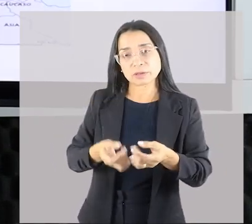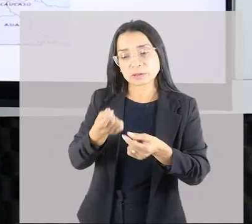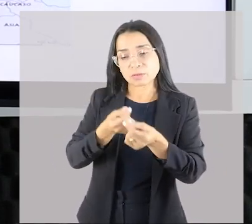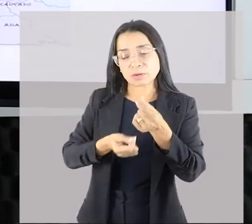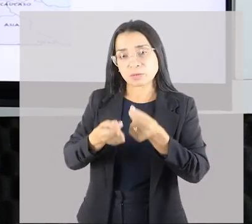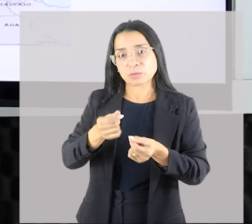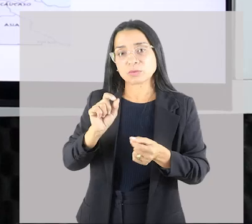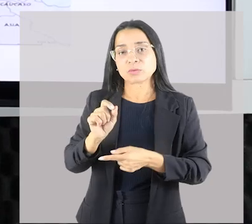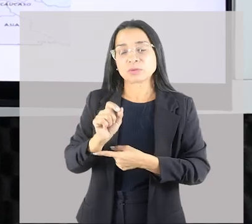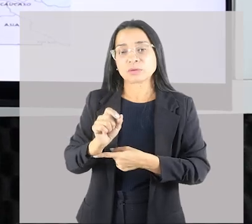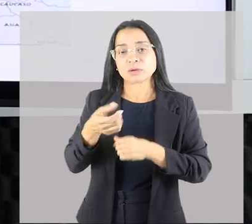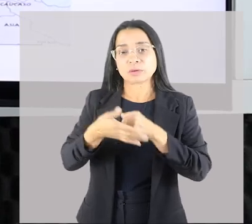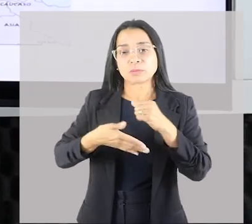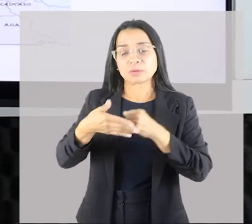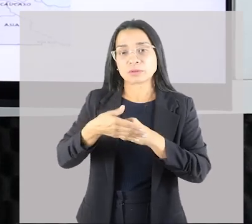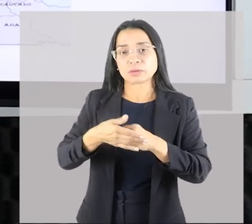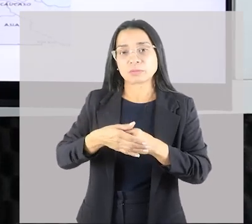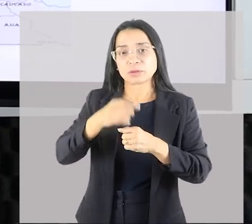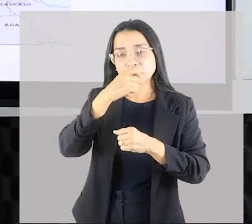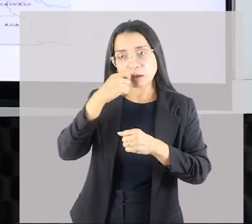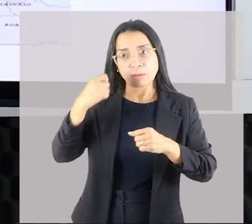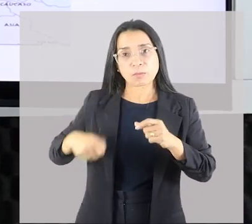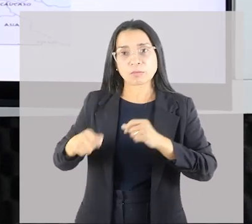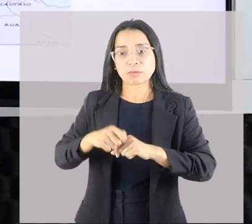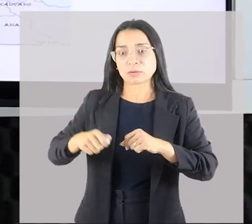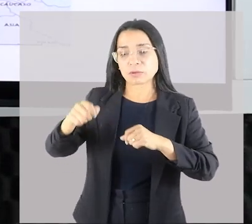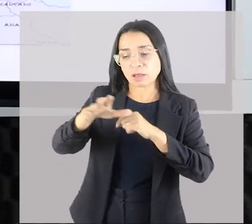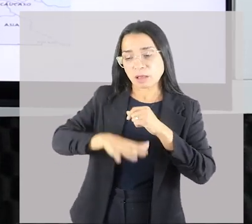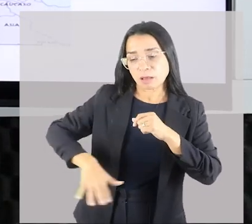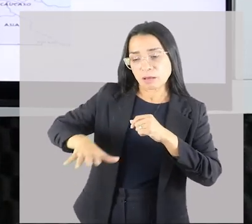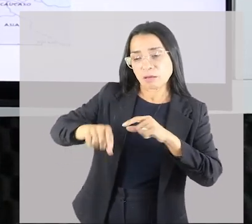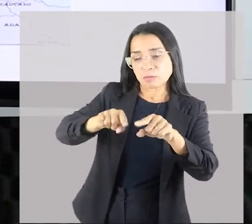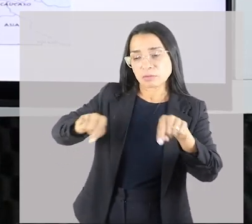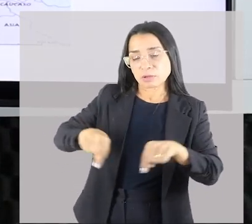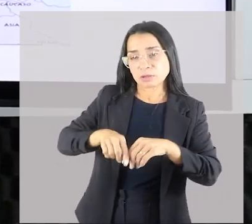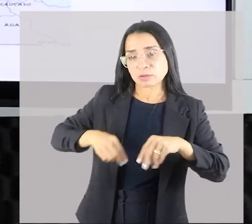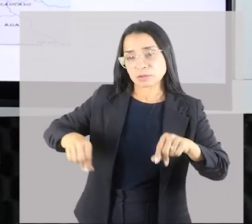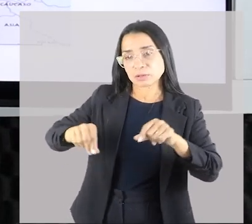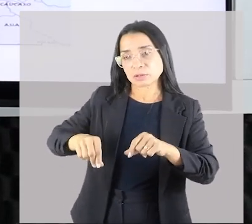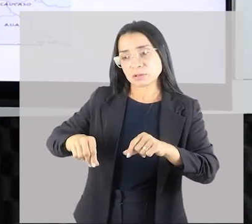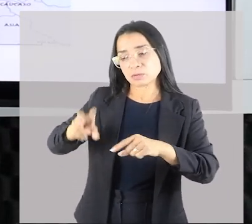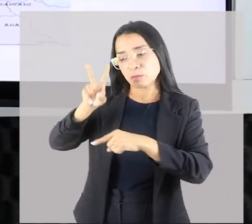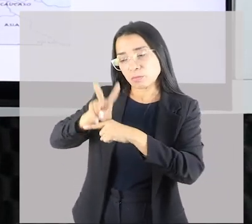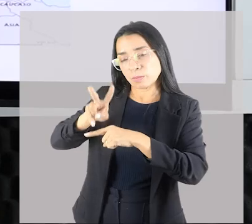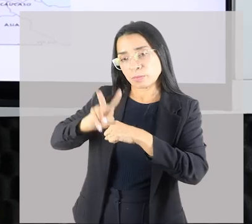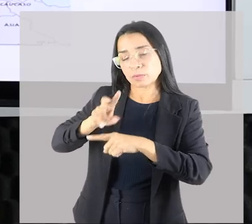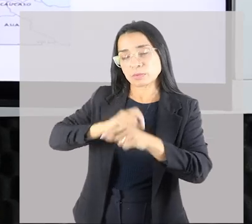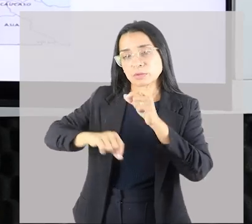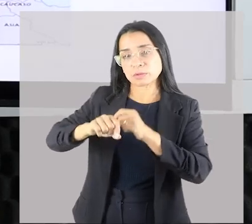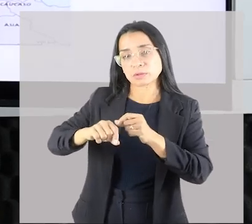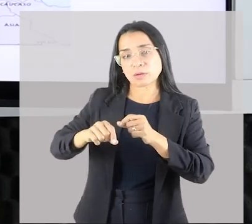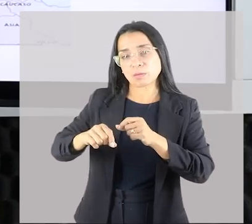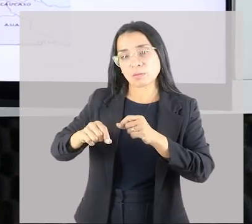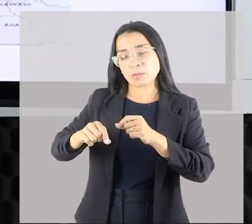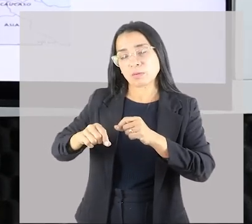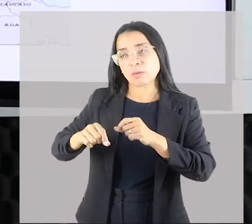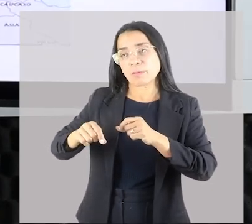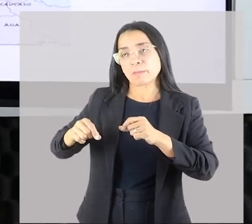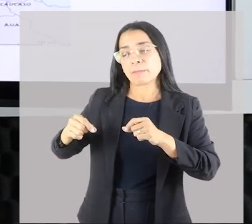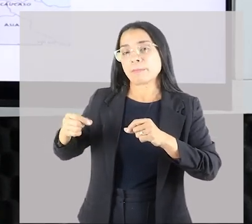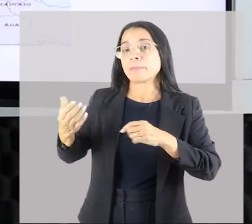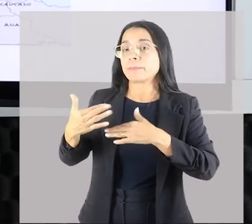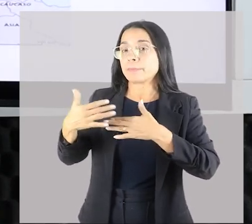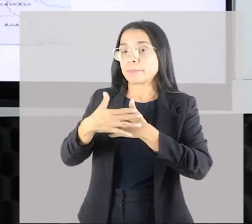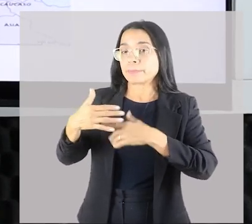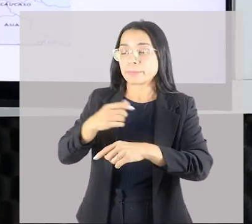é basicamente que a Ucrânia ela é um território estratégico de proteção para a capital, tá certo,